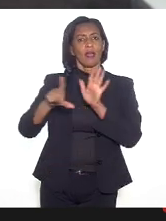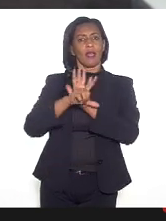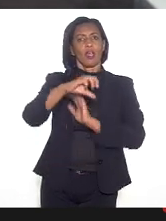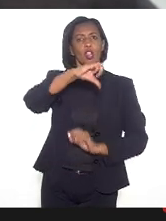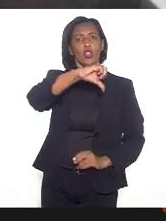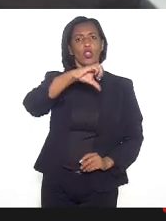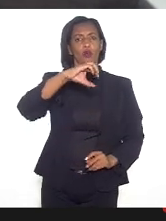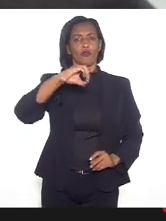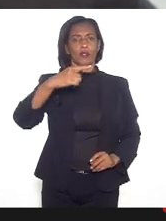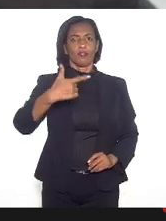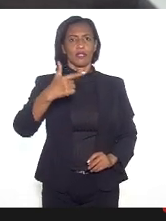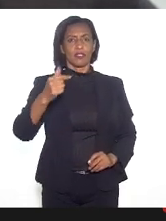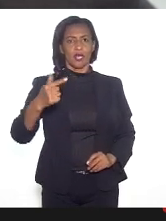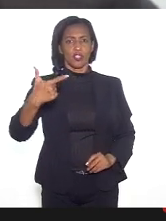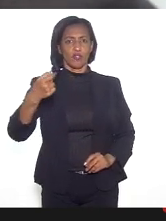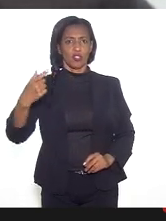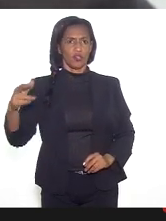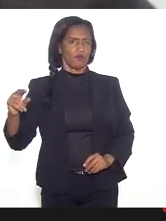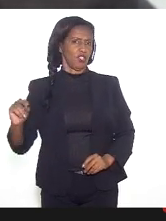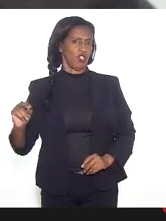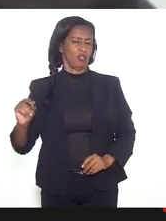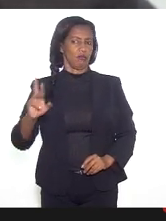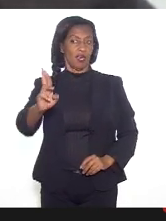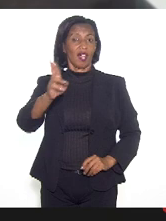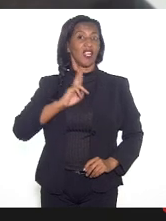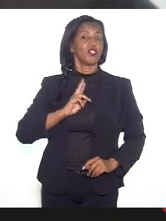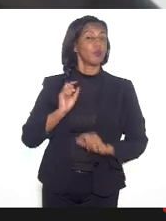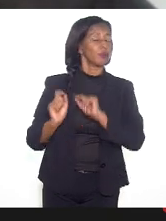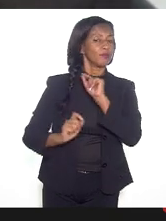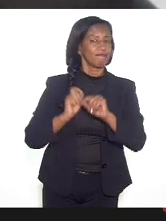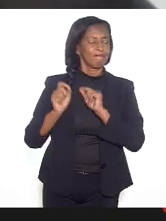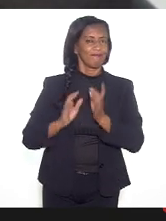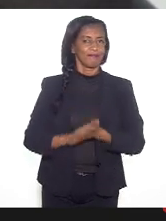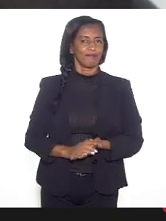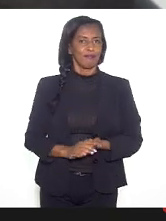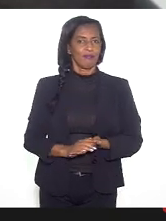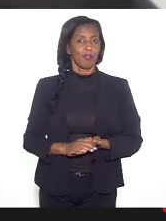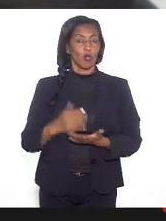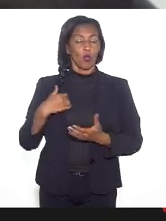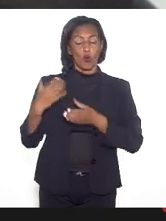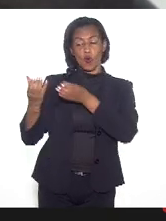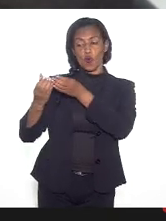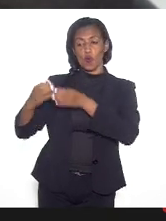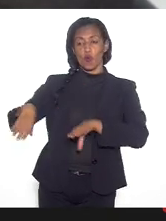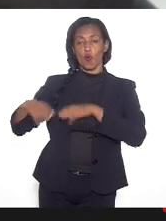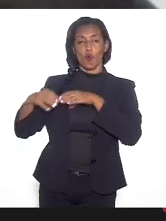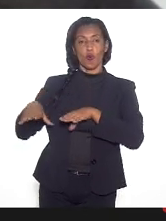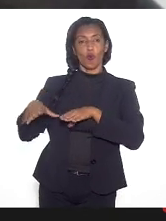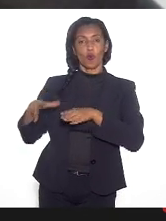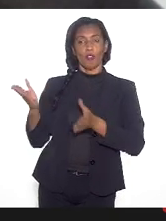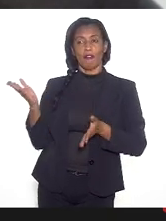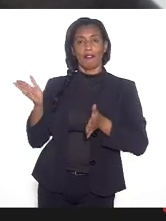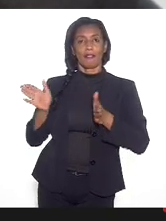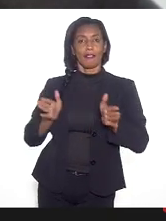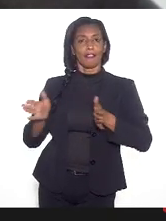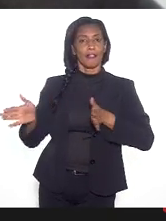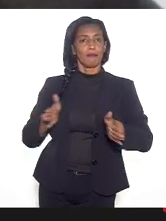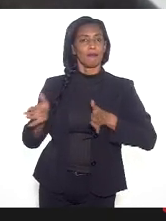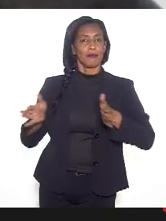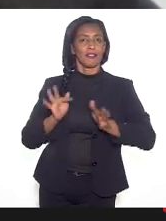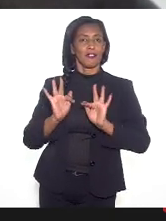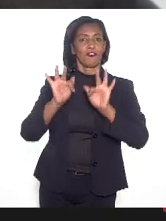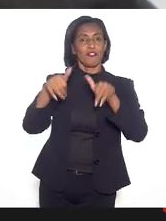9027 de 2020? A resposta do Corpo de Bombeiros, deputada Marta Rocha, foi: o concurso está em tramitação final de